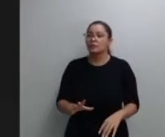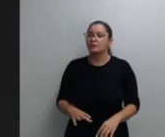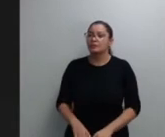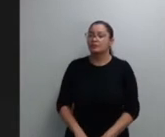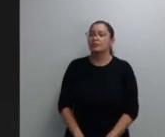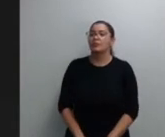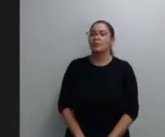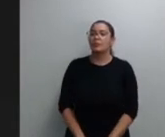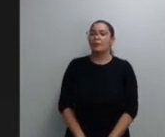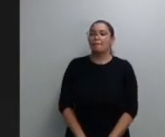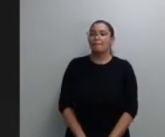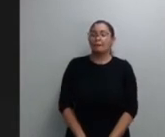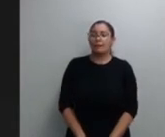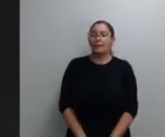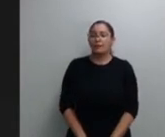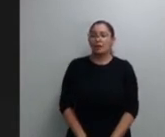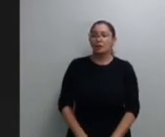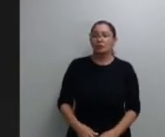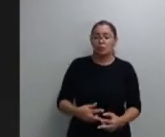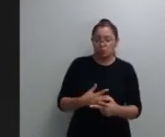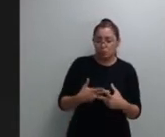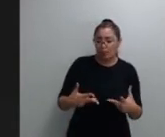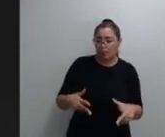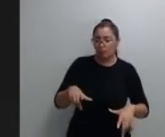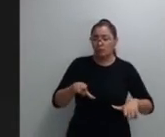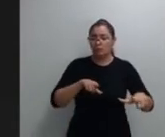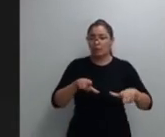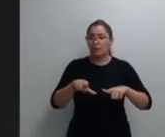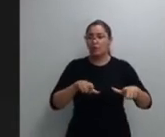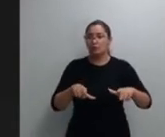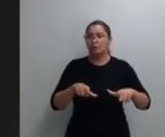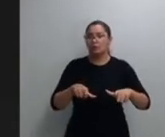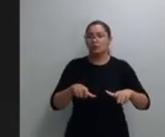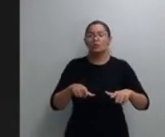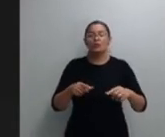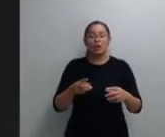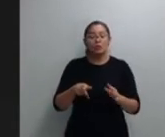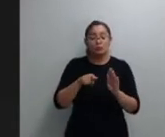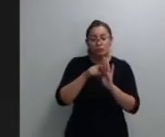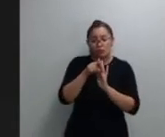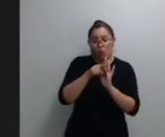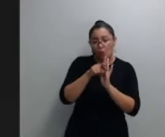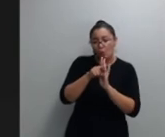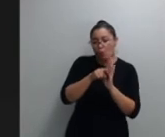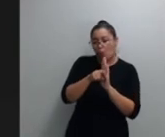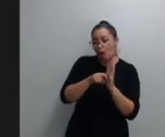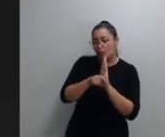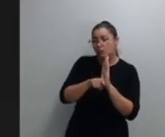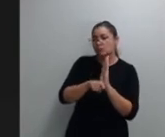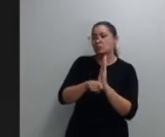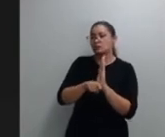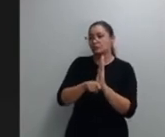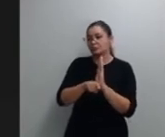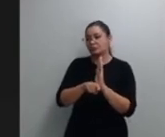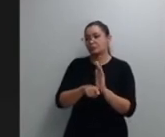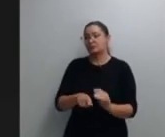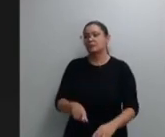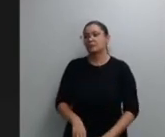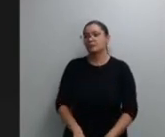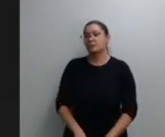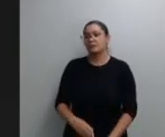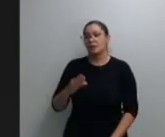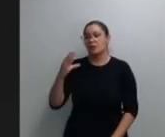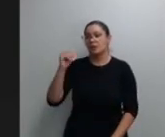mercados relevantes de bens ou serviços deverão ser submetidos à apreciação do Cade há